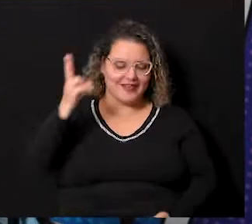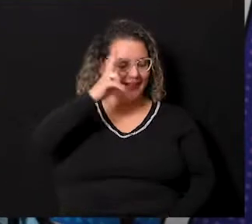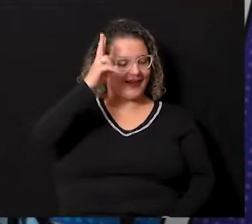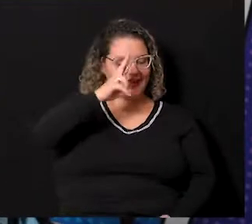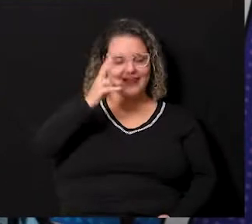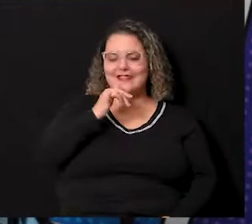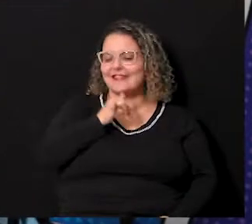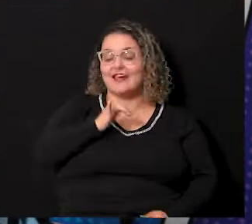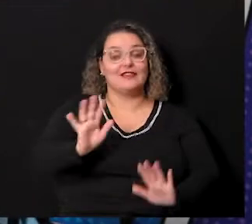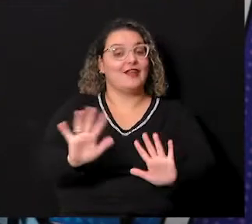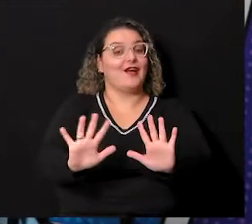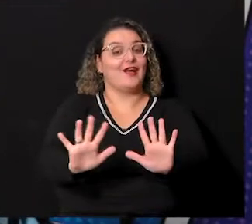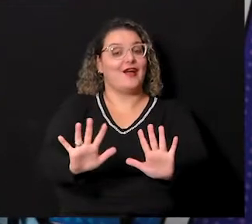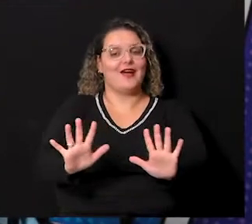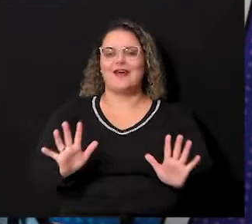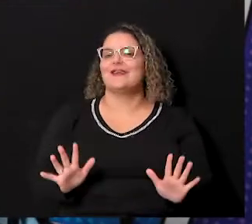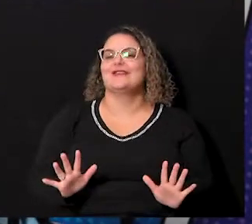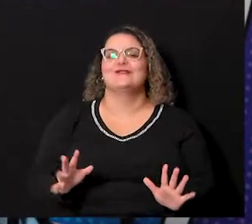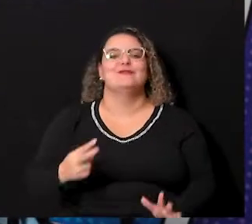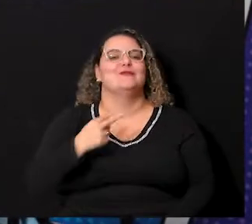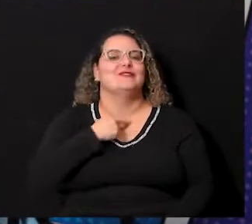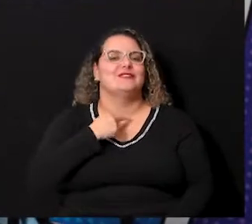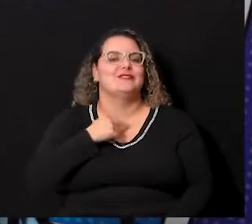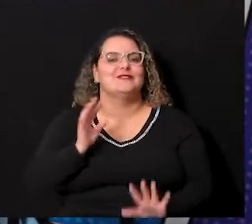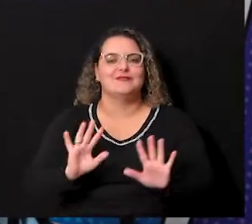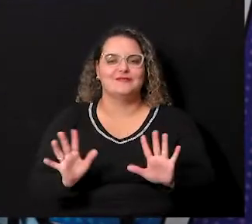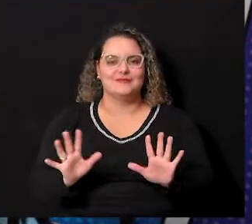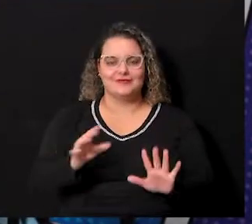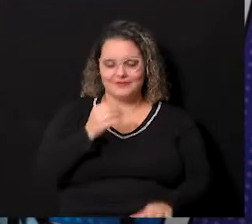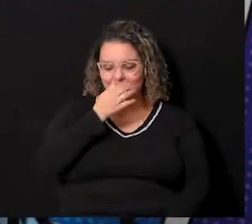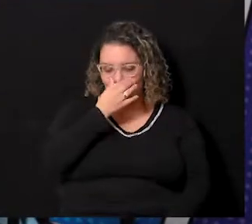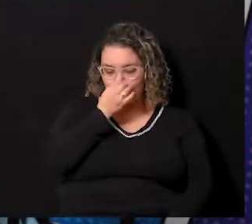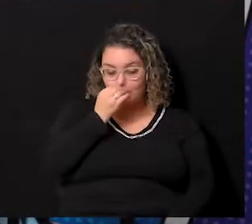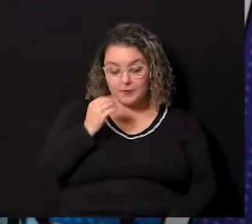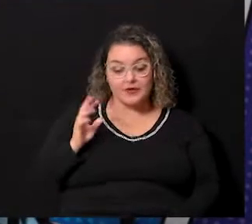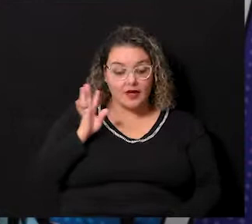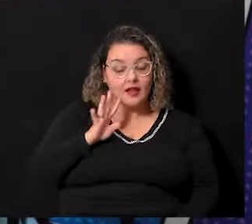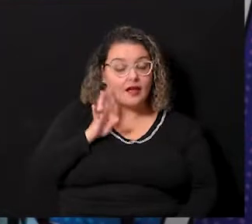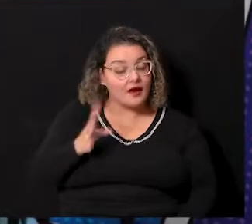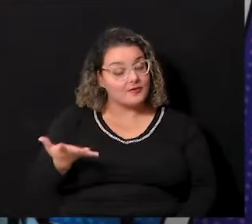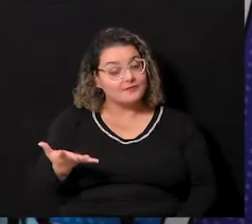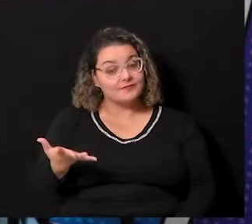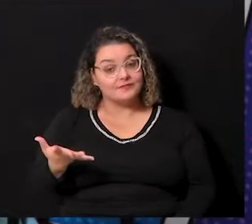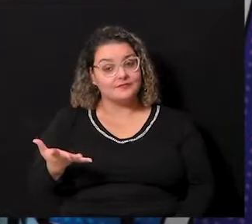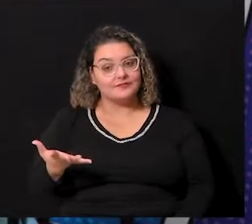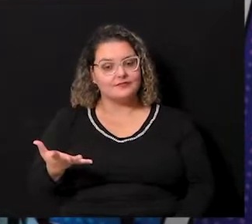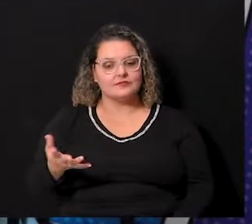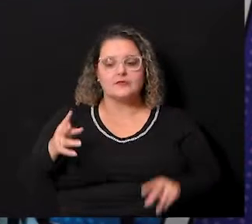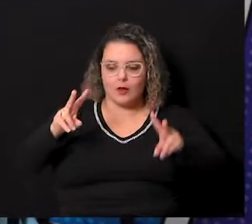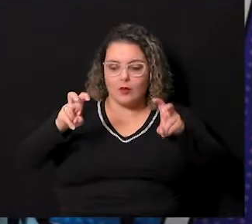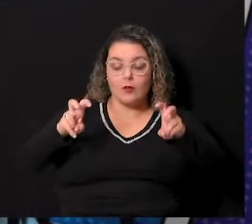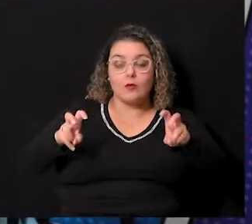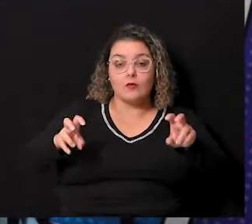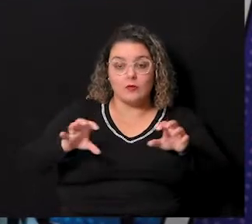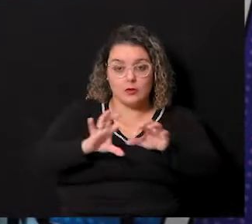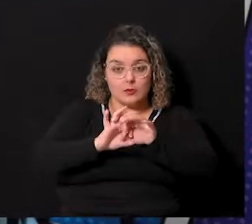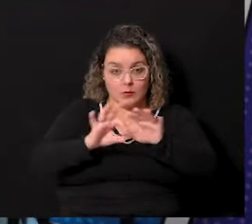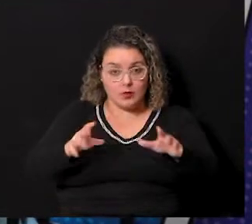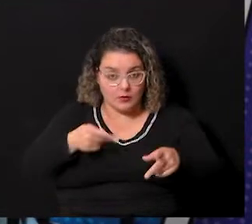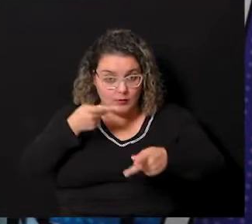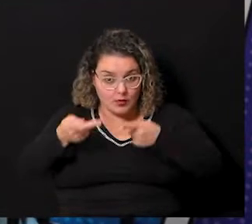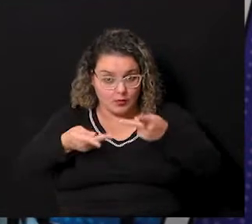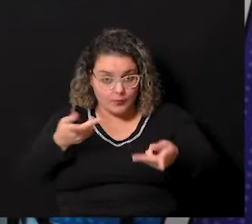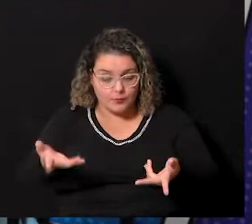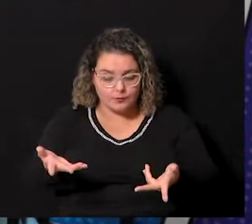spoiler, absolutamente, não, não. E realmente é uma coisa muito bacana. Então, a mensagem, se você me permite, eu vou falar agora